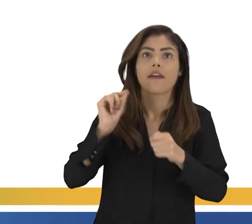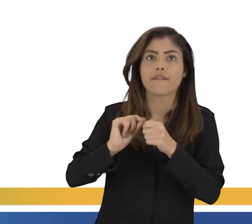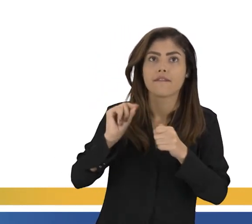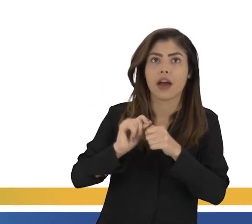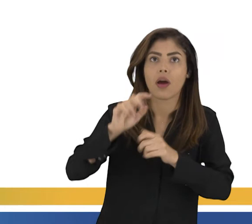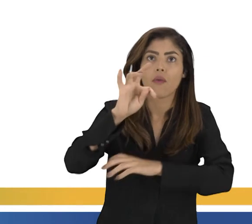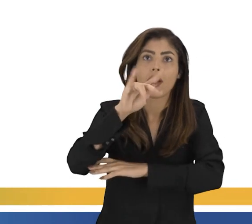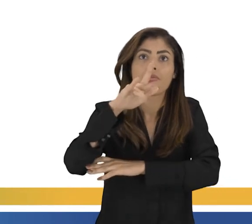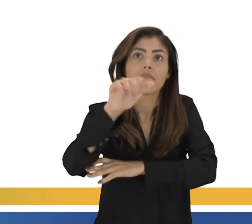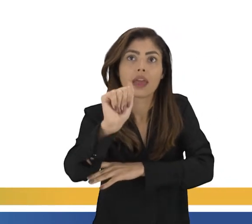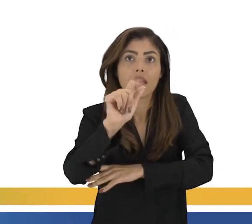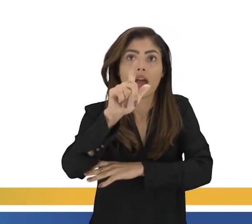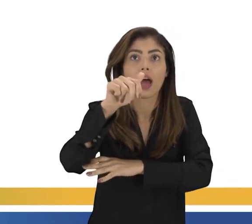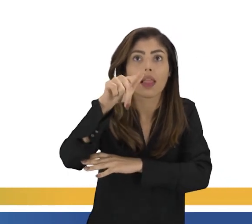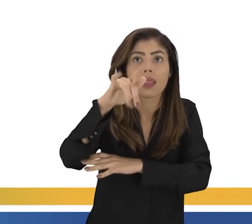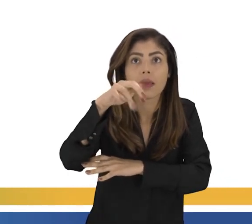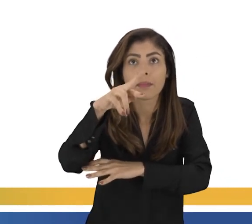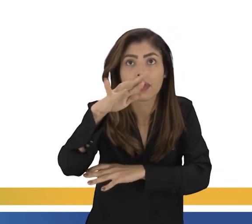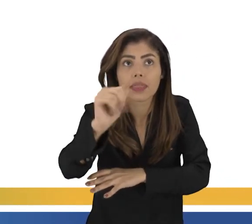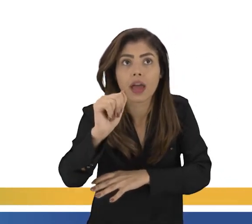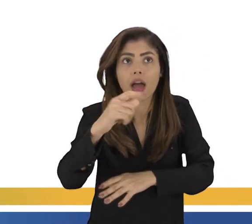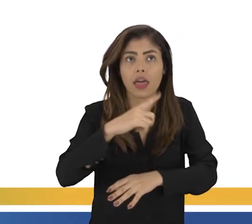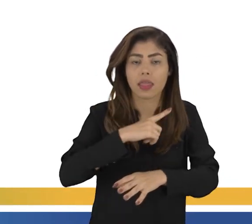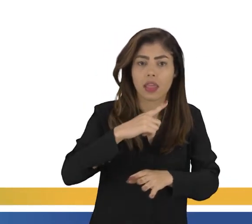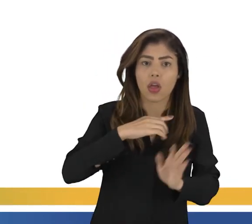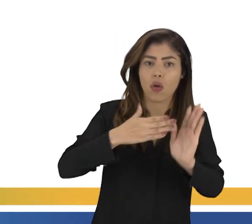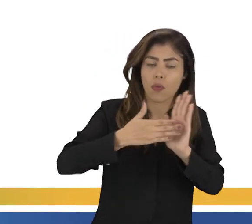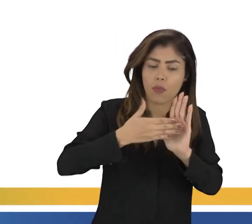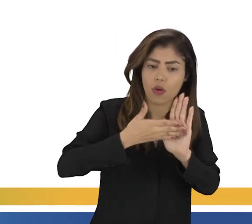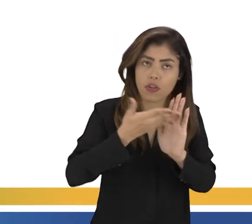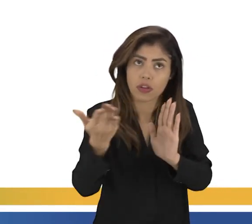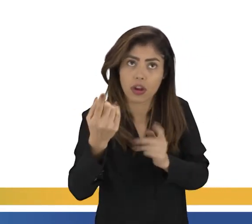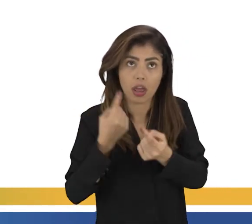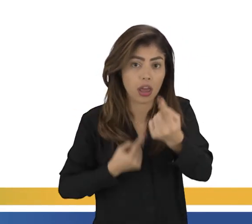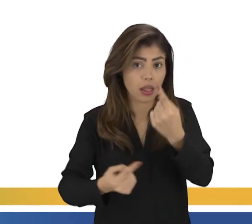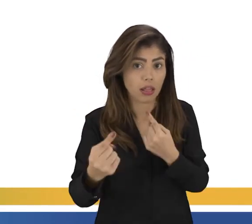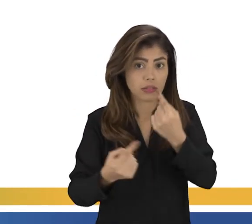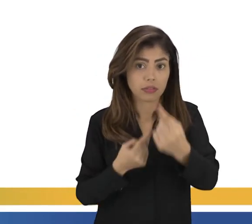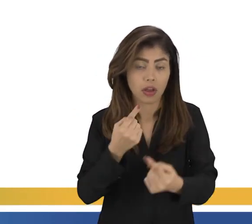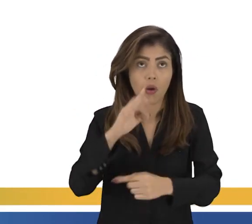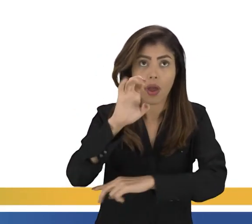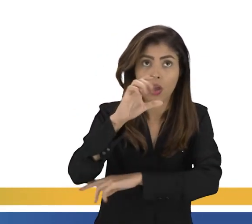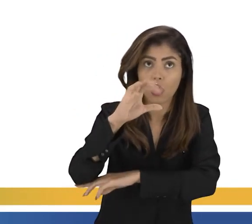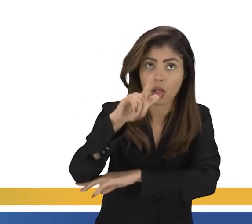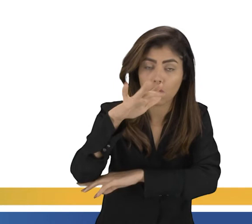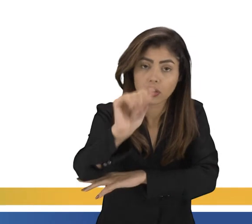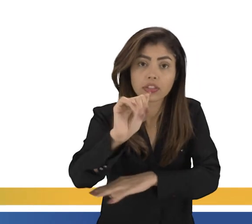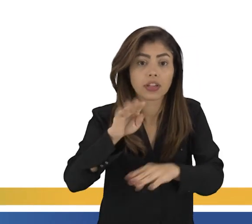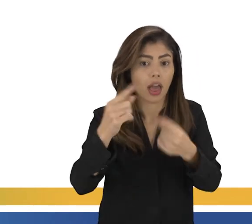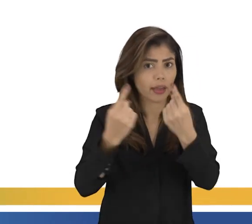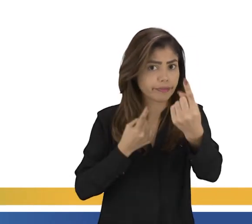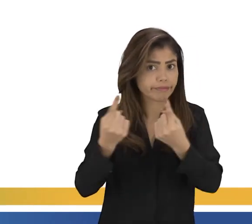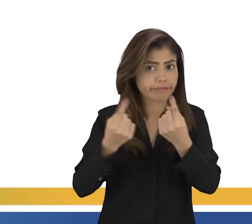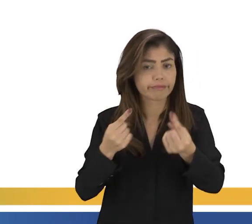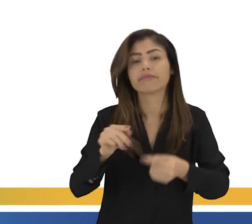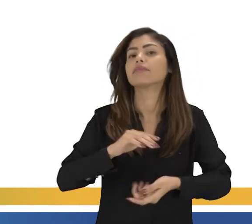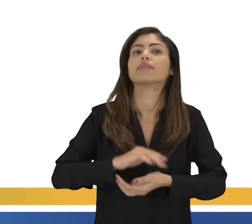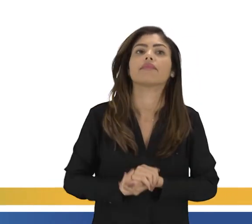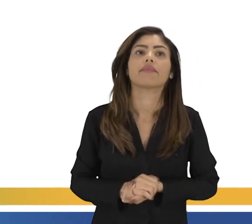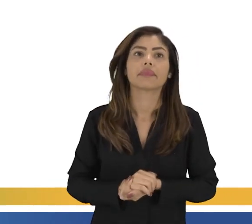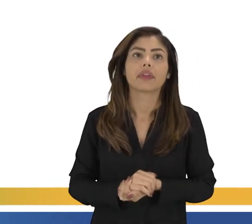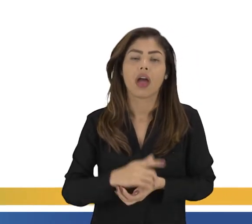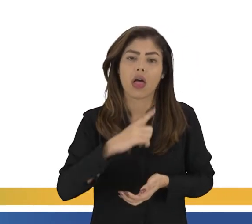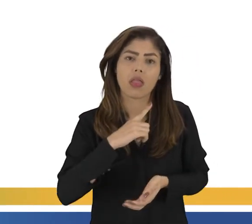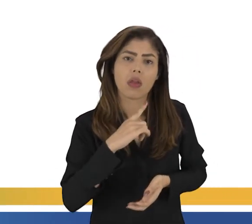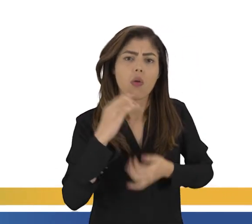uma teia alimentar, considerando as relações ecológicas entre eles. Então, o que é que vocês vão fazer? Então, eu tenho aí